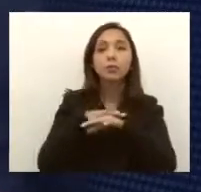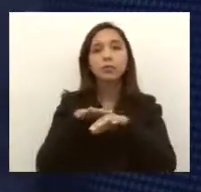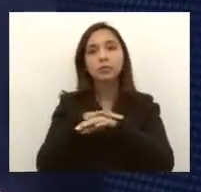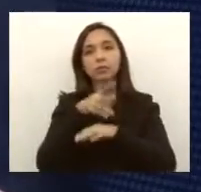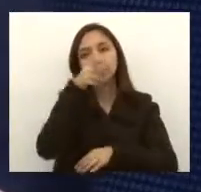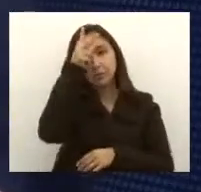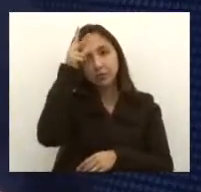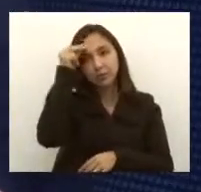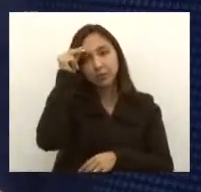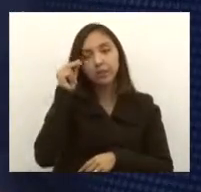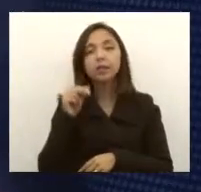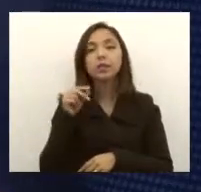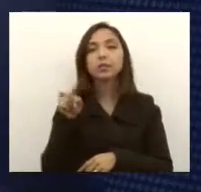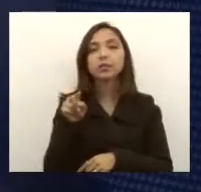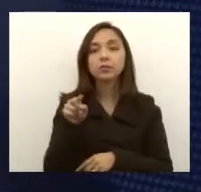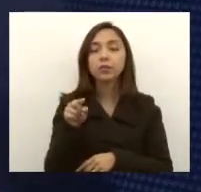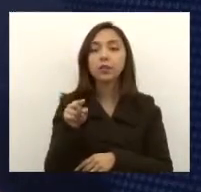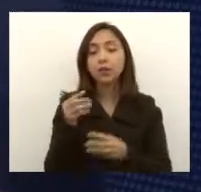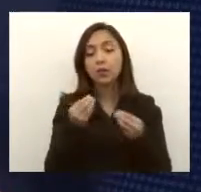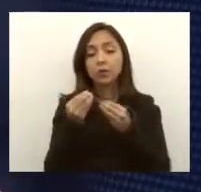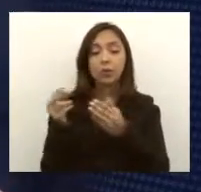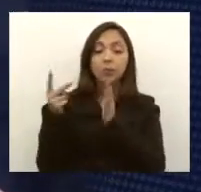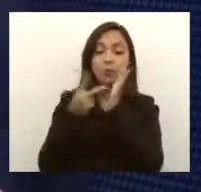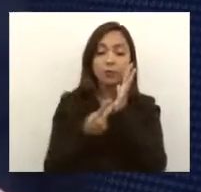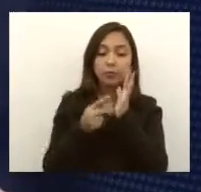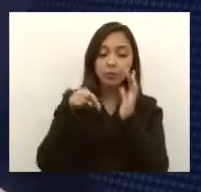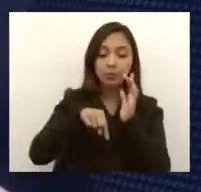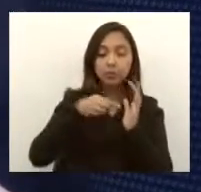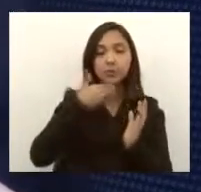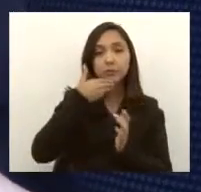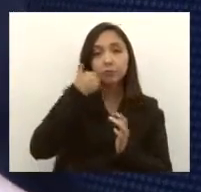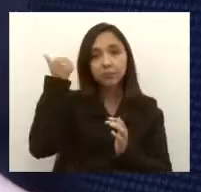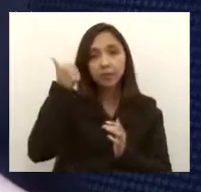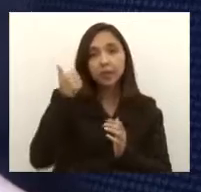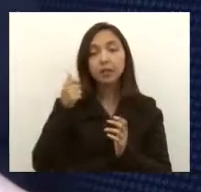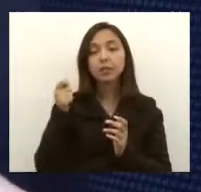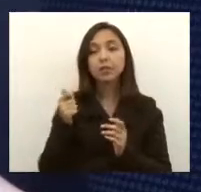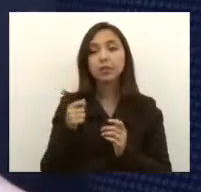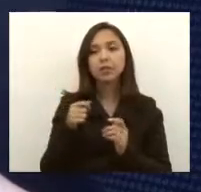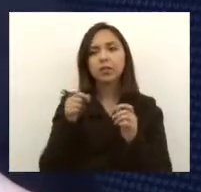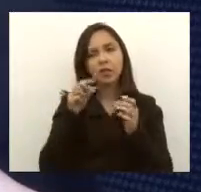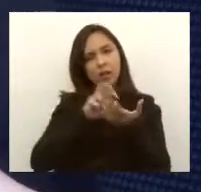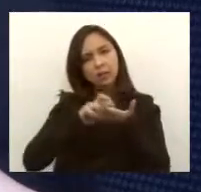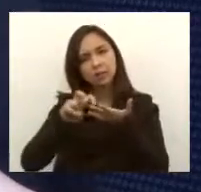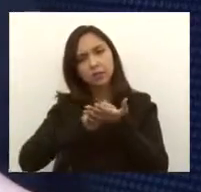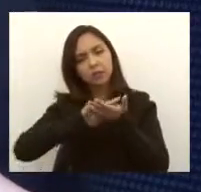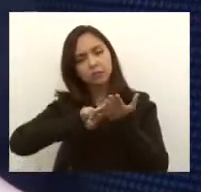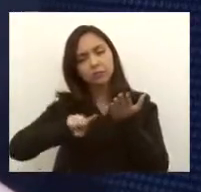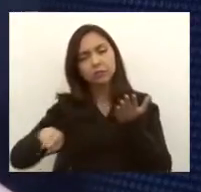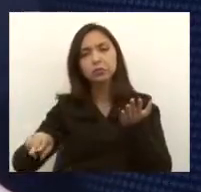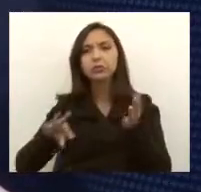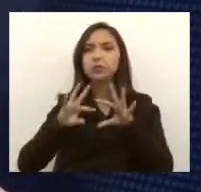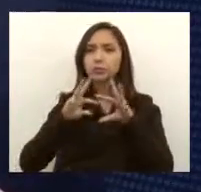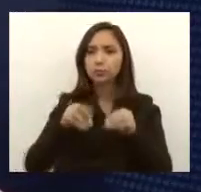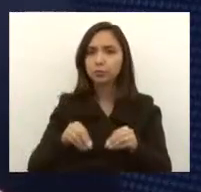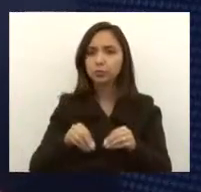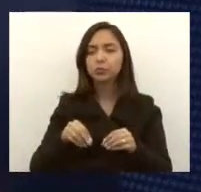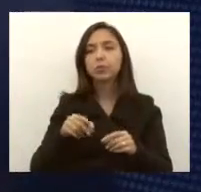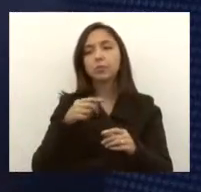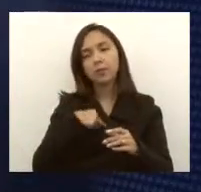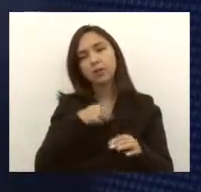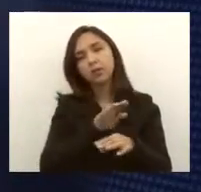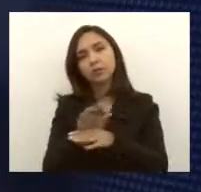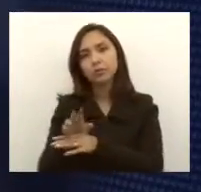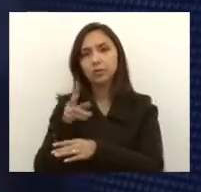e de que forma ele vai poder trazer um projeto para essa casa que melhore essas taxas todas, esses impostos todos, para os